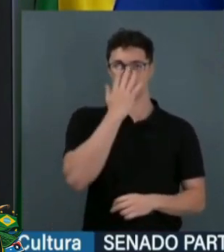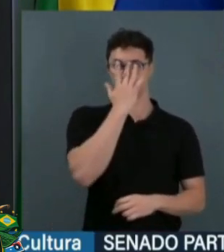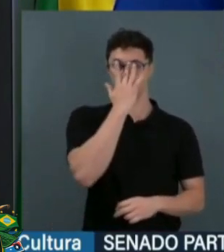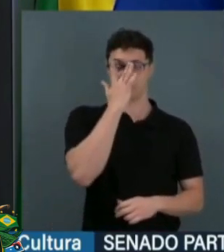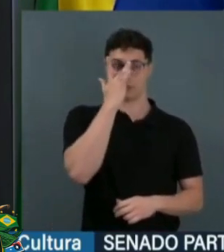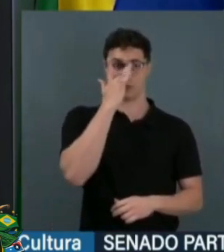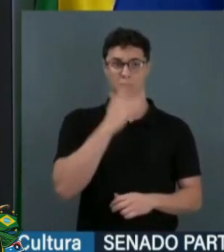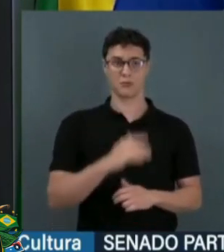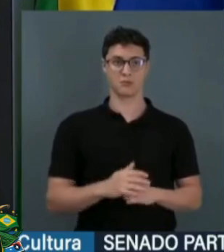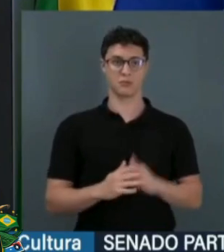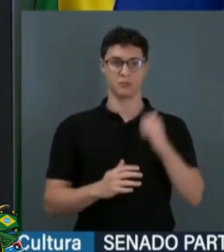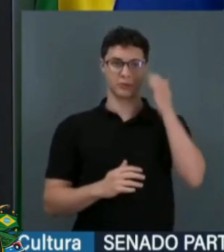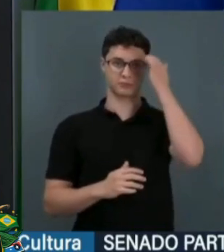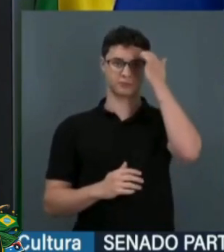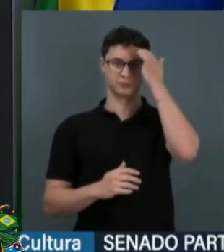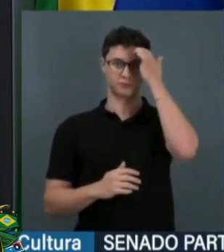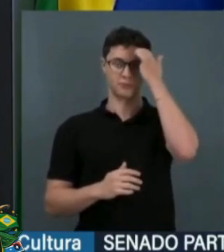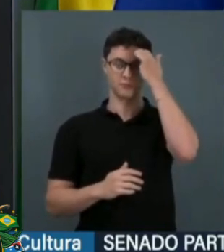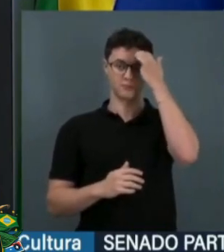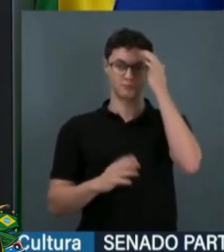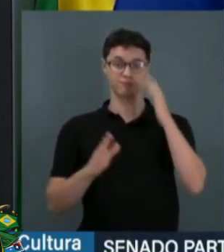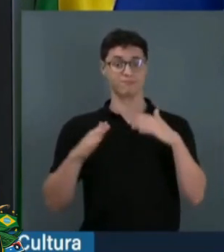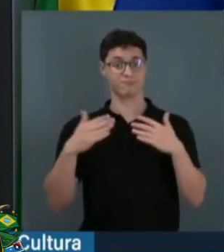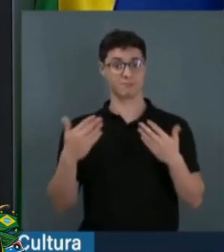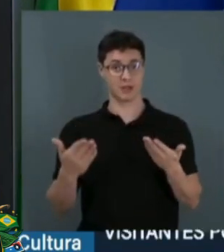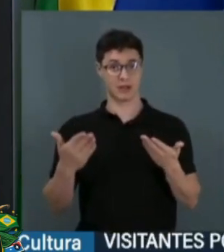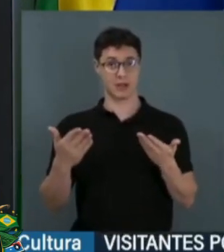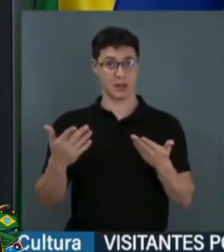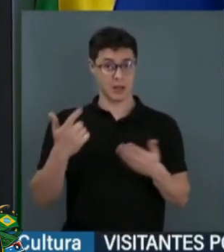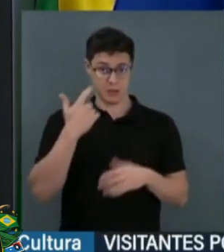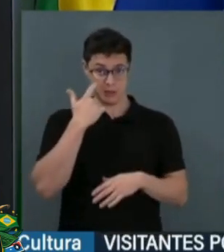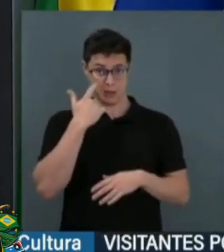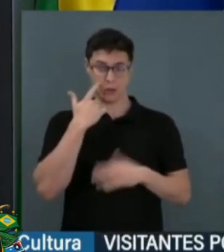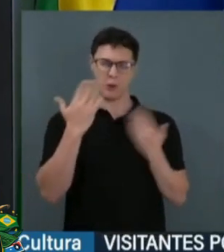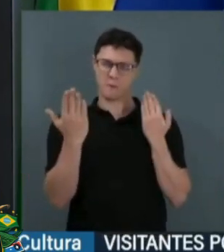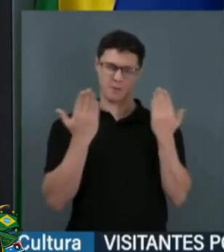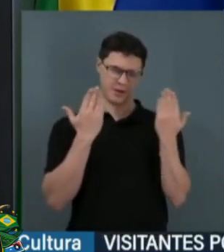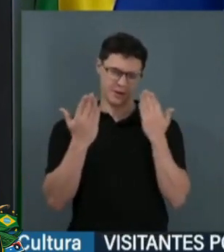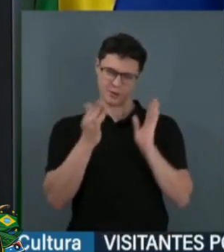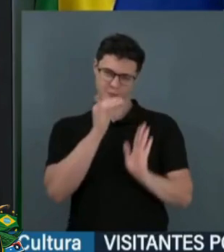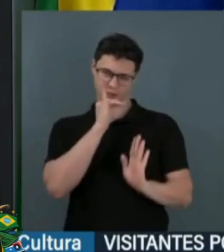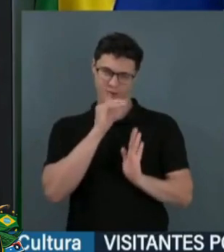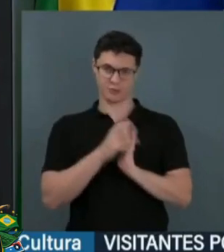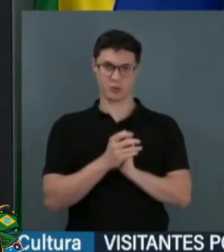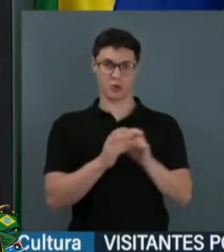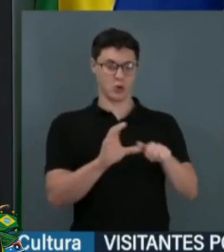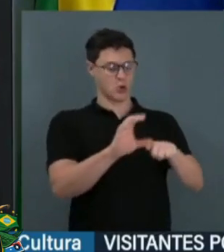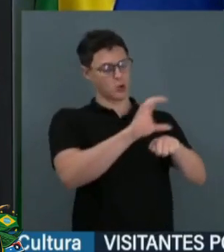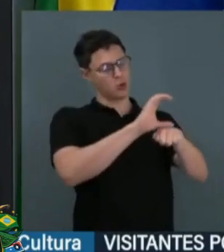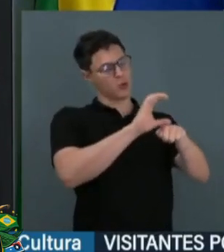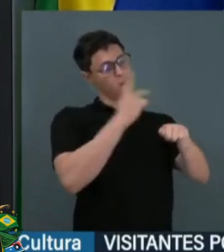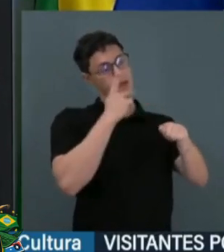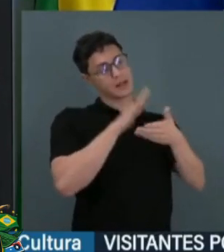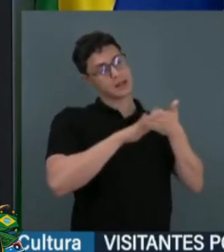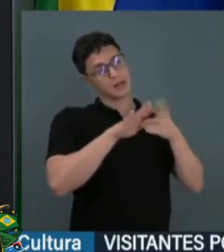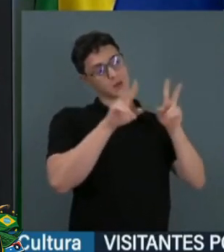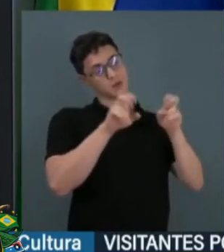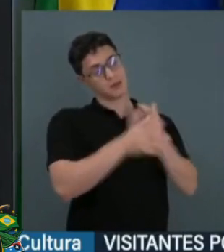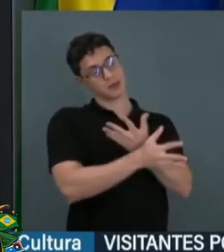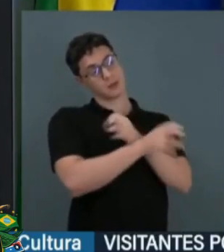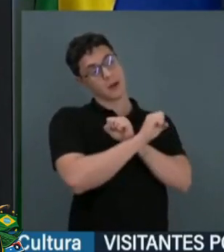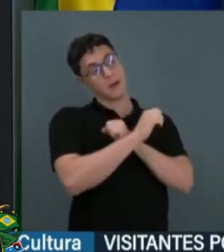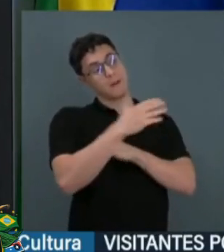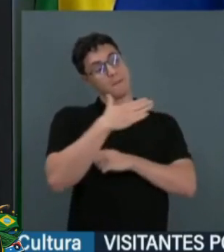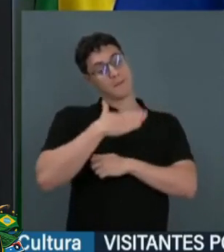Então o ministro foi lá no Marco Civil, é como se você chegasse, na Constituição, não está dizendo nada de censura, mas no